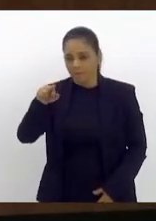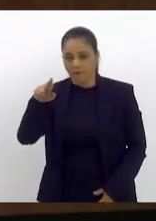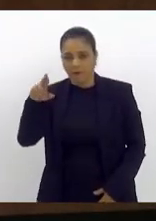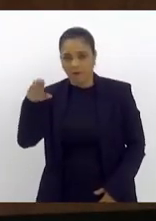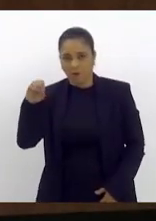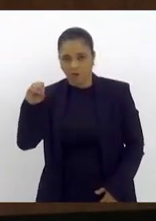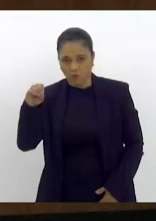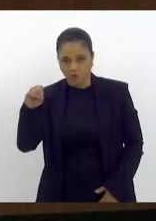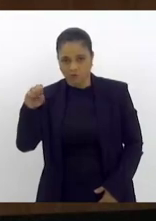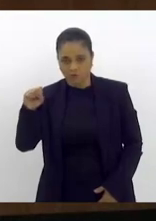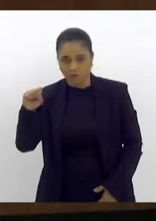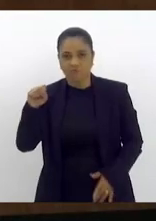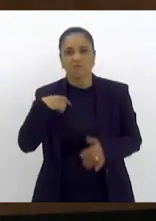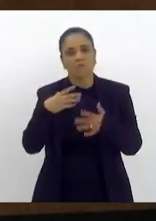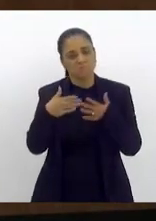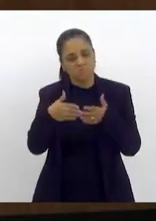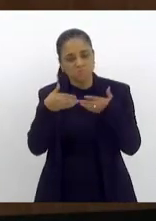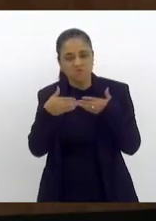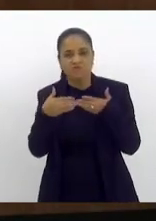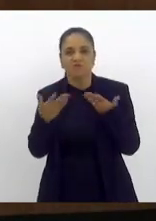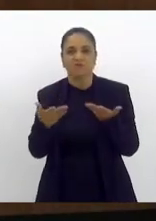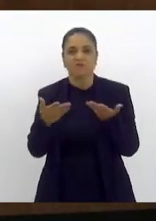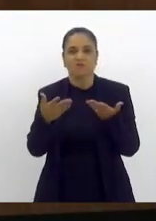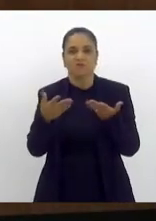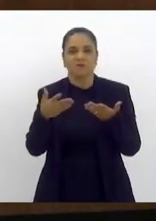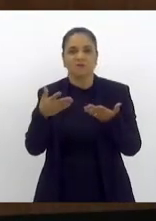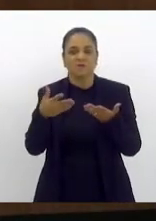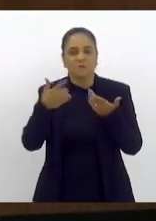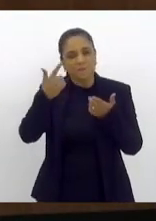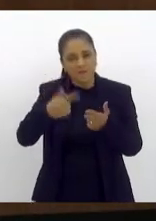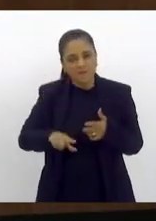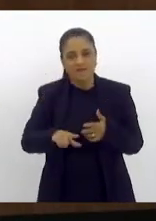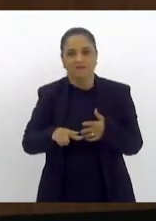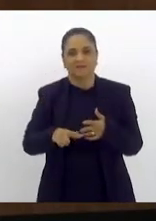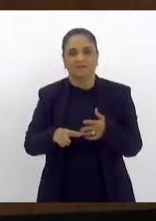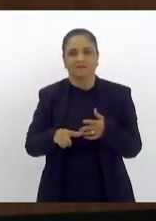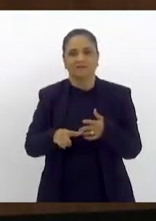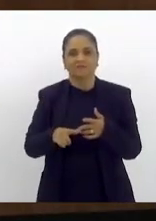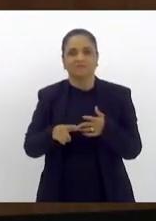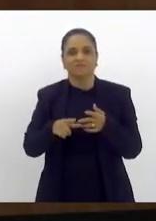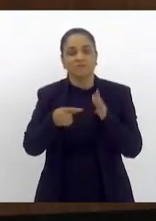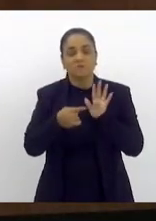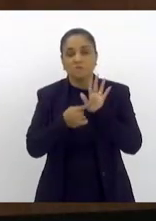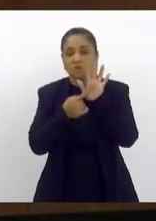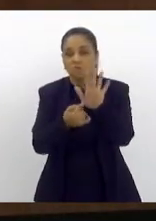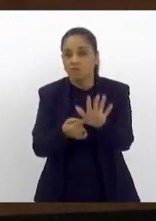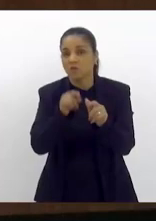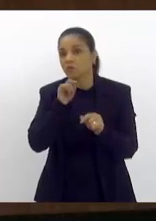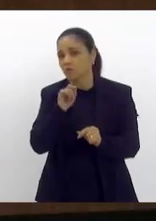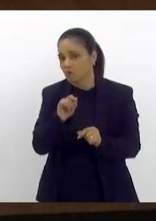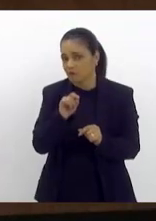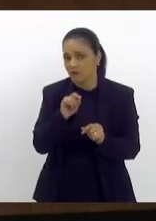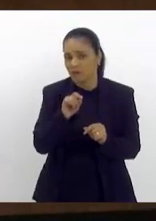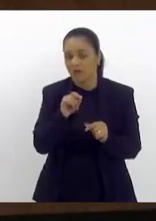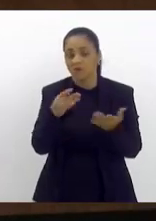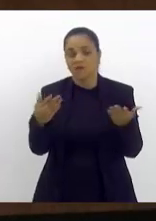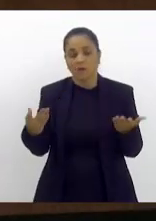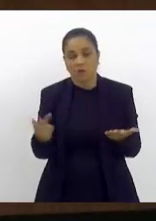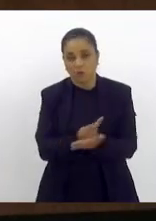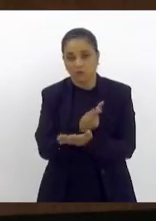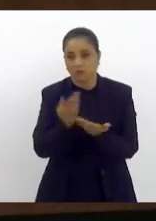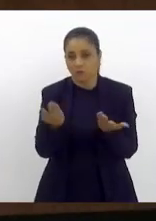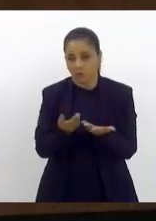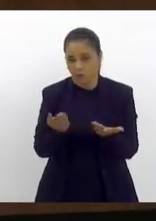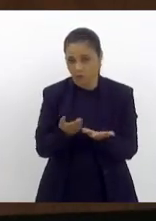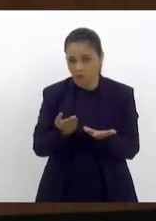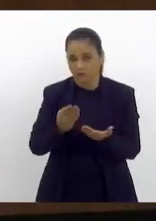pedir uma vênia à Vossa Excelência para, mais uma vez, fazer um apontamento em relação a este fato trágico que aconteceu em